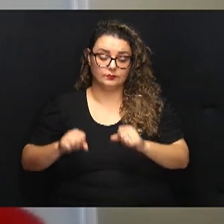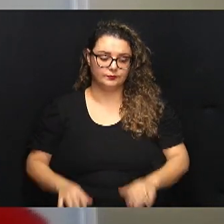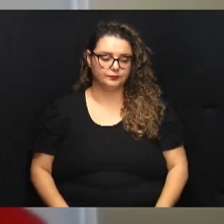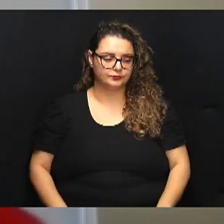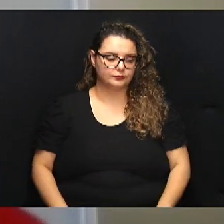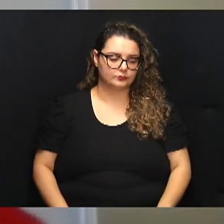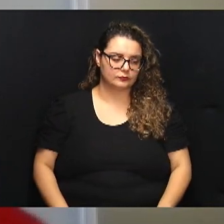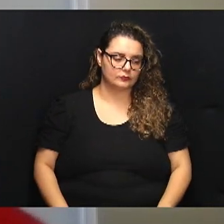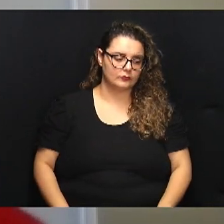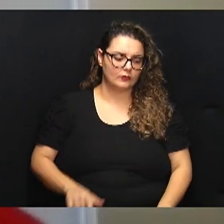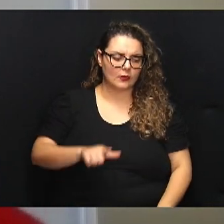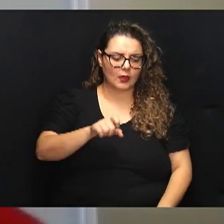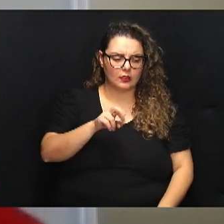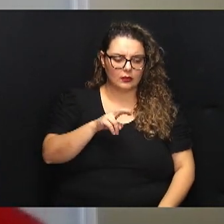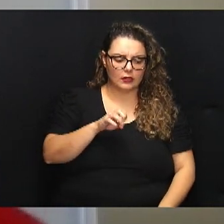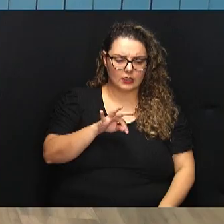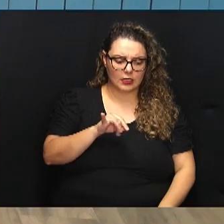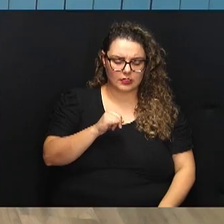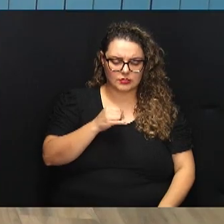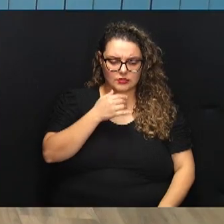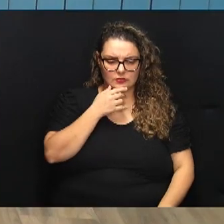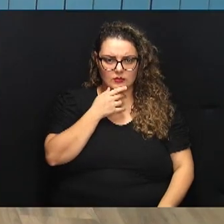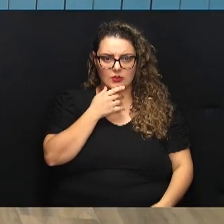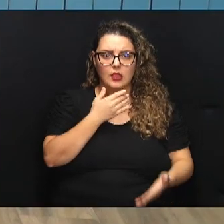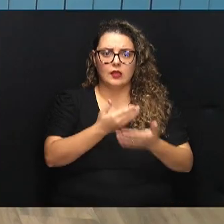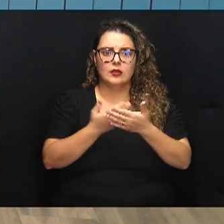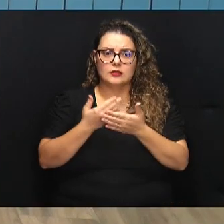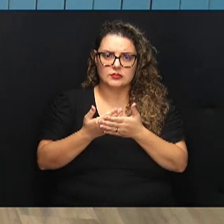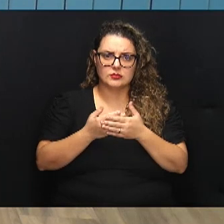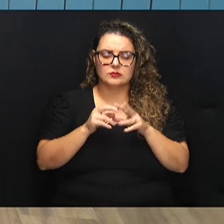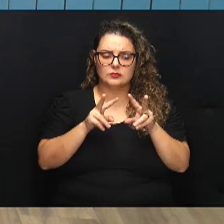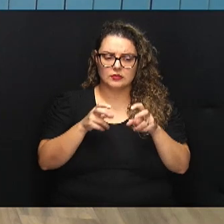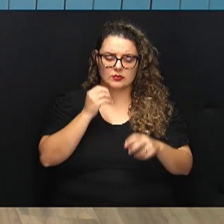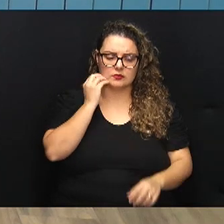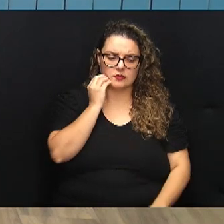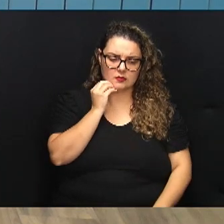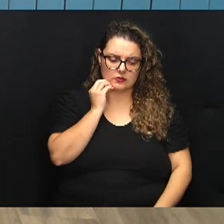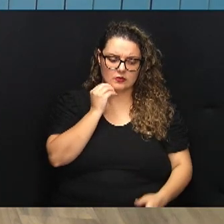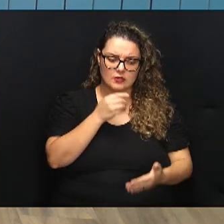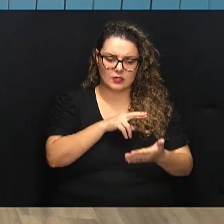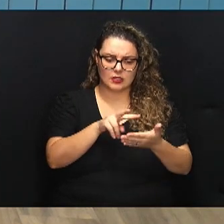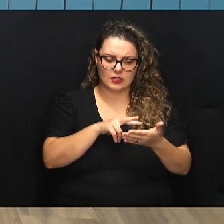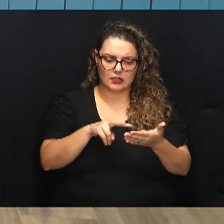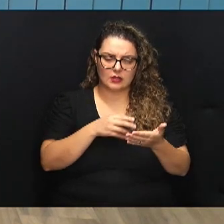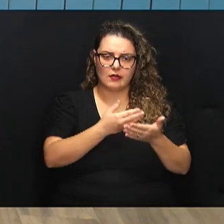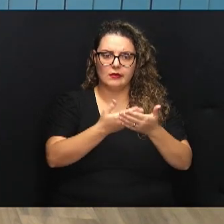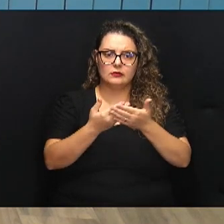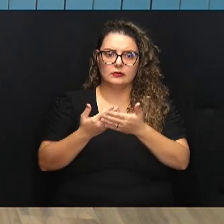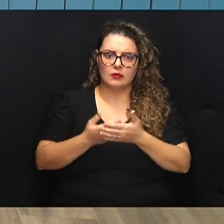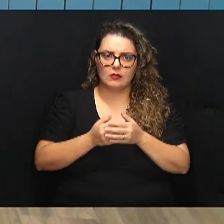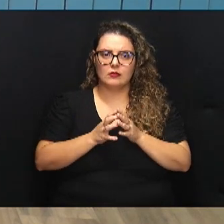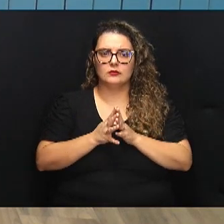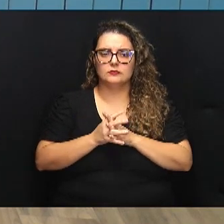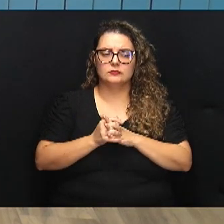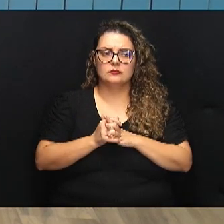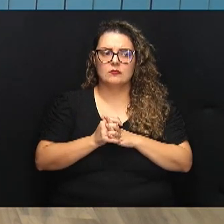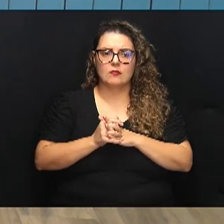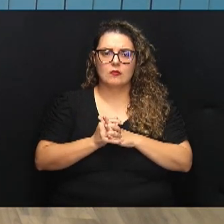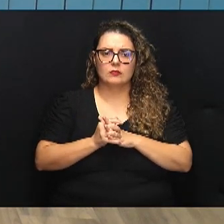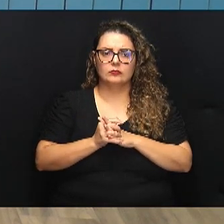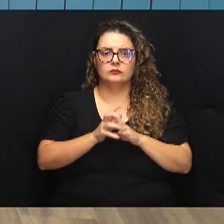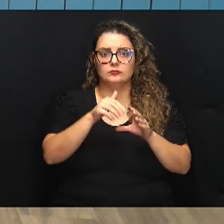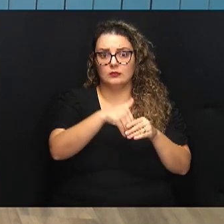Lorete, então, estudando sobre o assunto, lendo reportagens, eu vi que quem votou favorável, né,